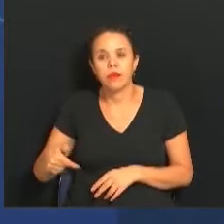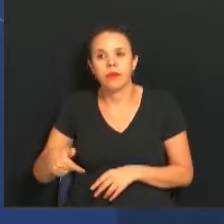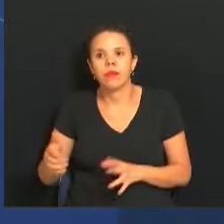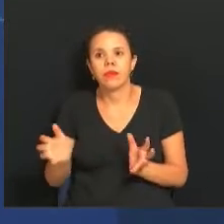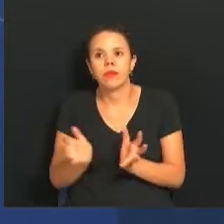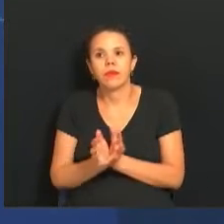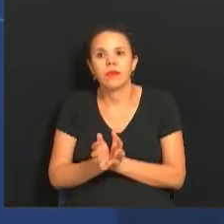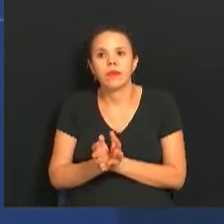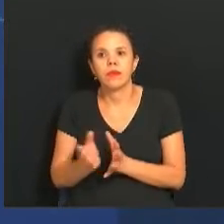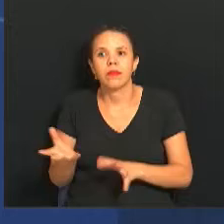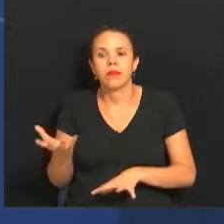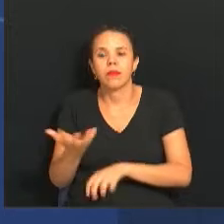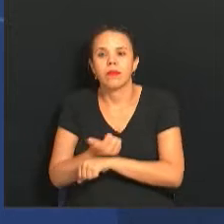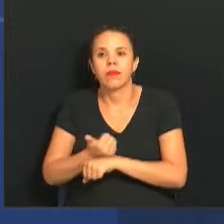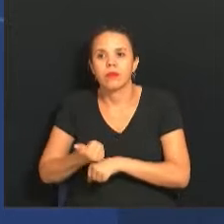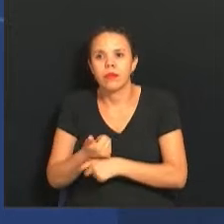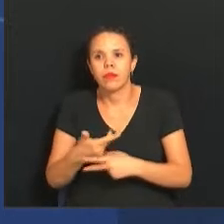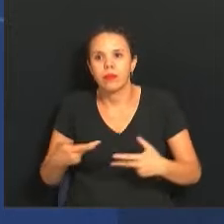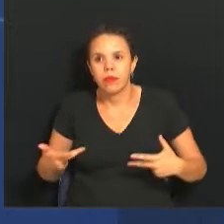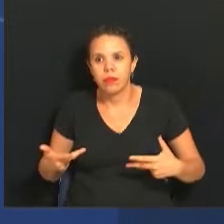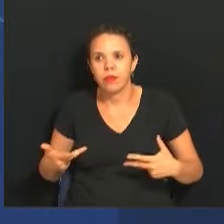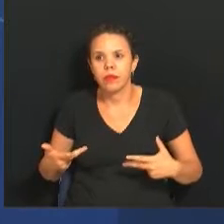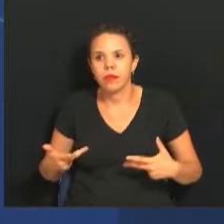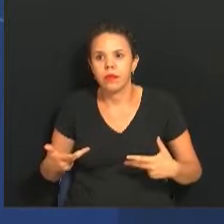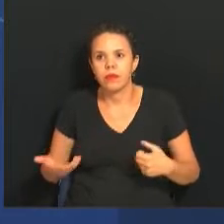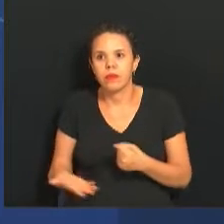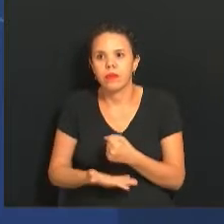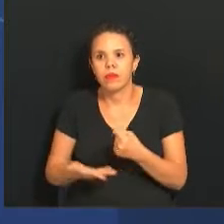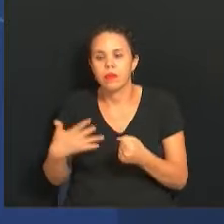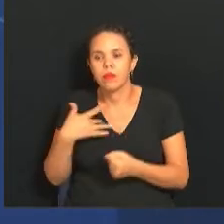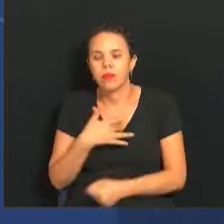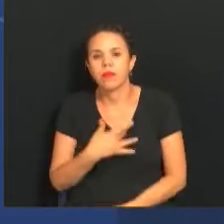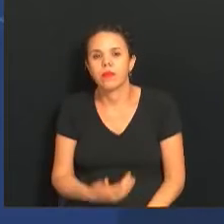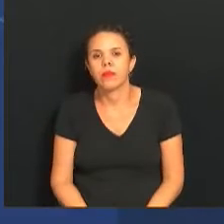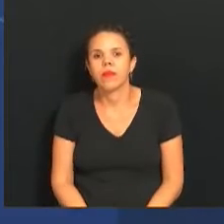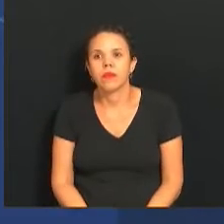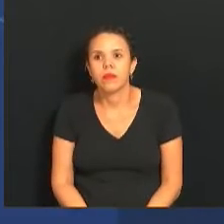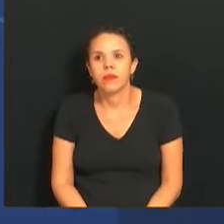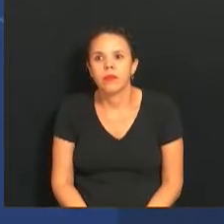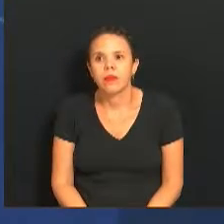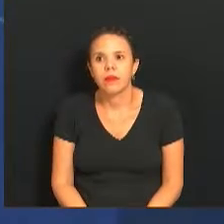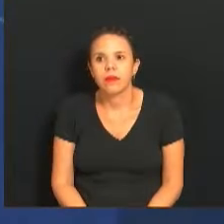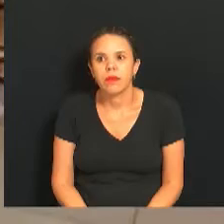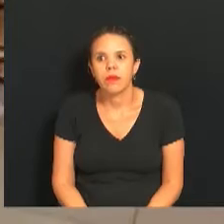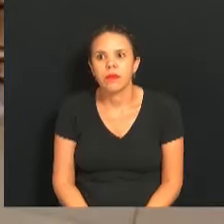residência multidisciplinar na atenção primária à saúde.